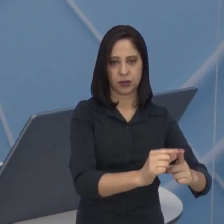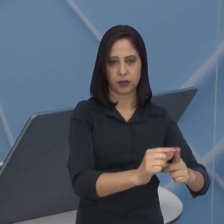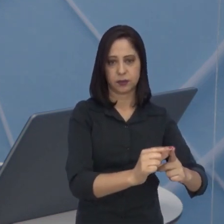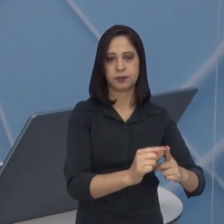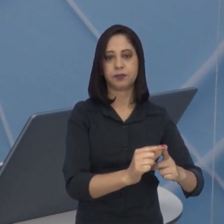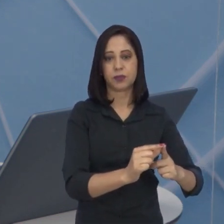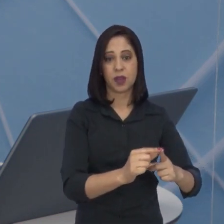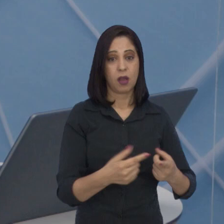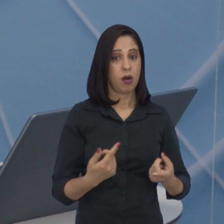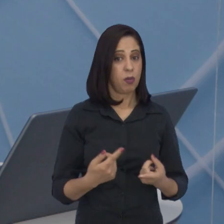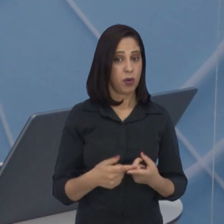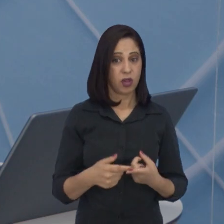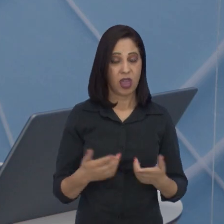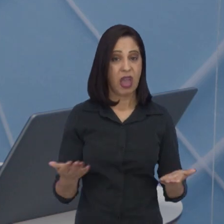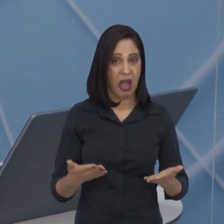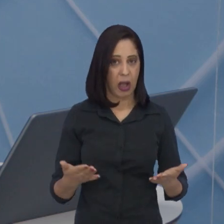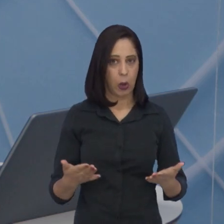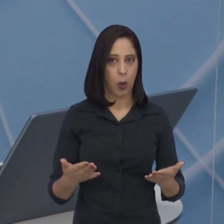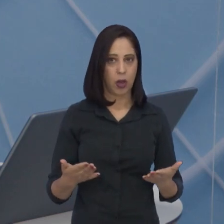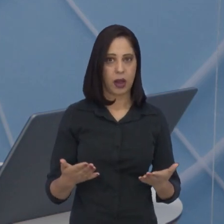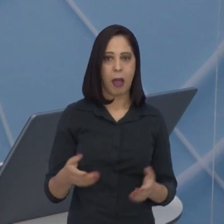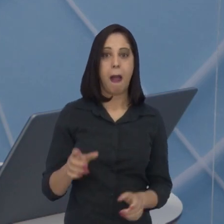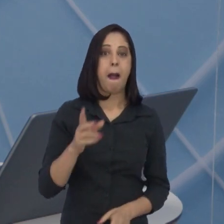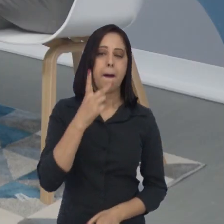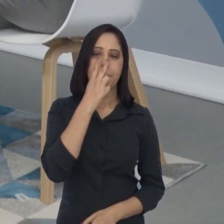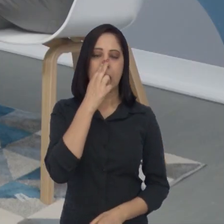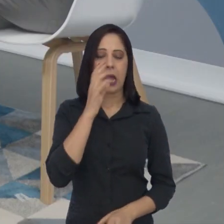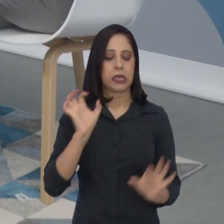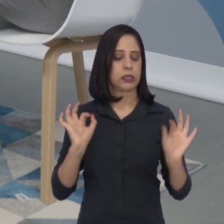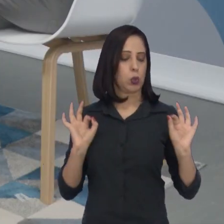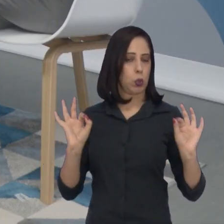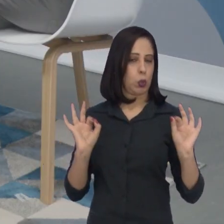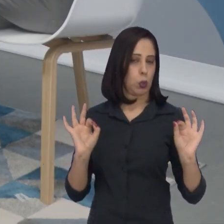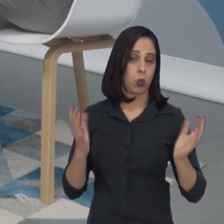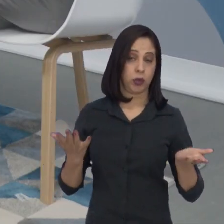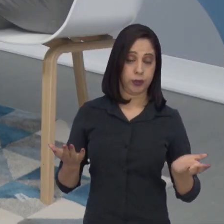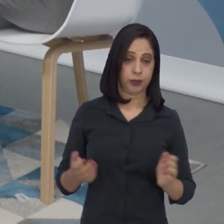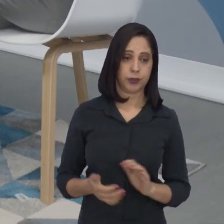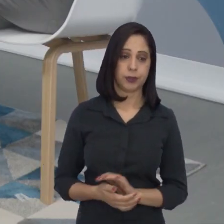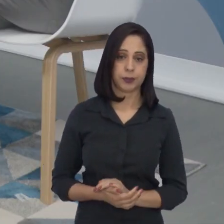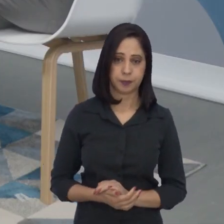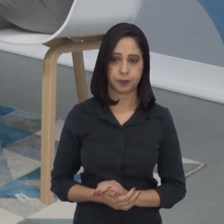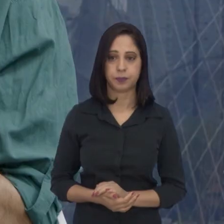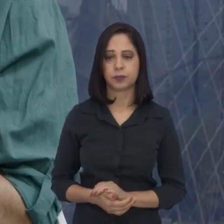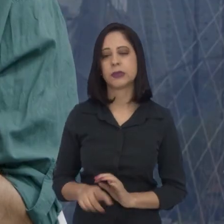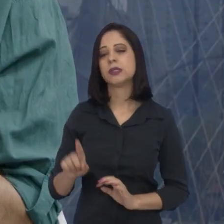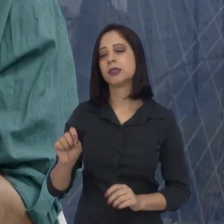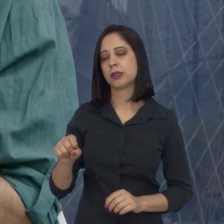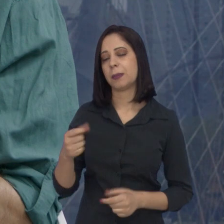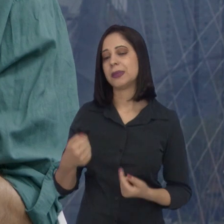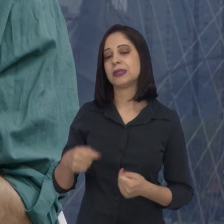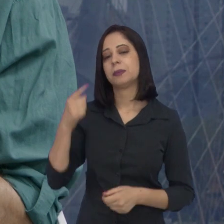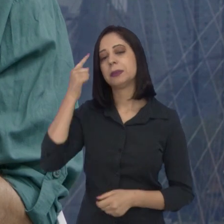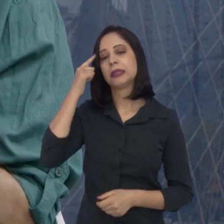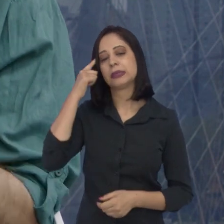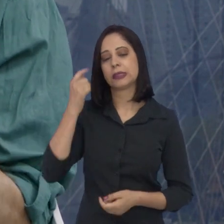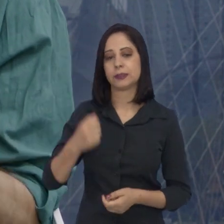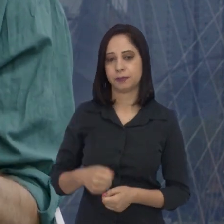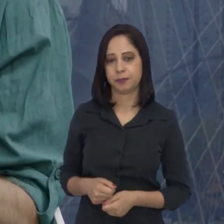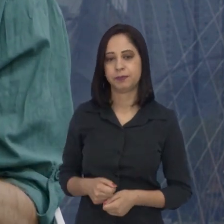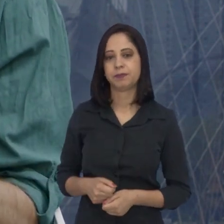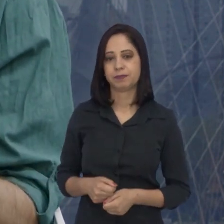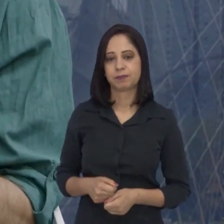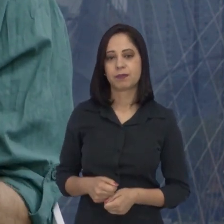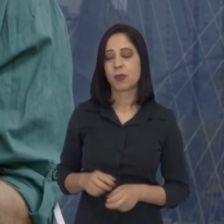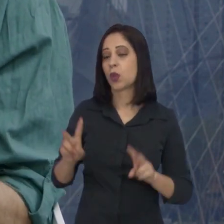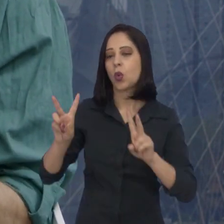porque virou-se uma mercadoria de luxo, né? Agora nós temos que pensar uma coisa. Quando a gente fala